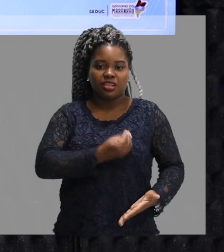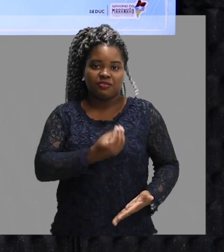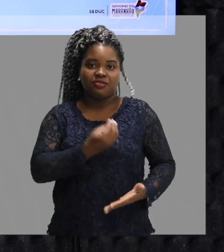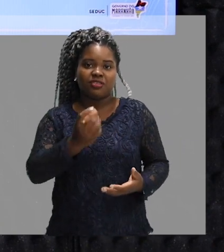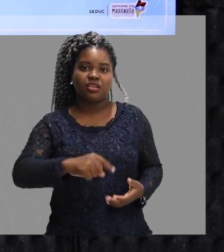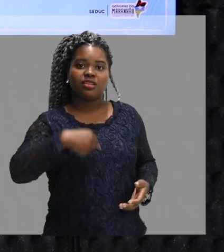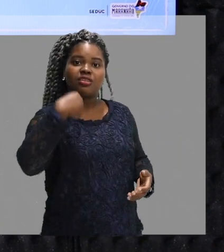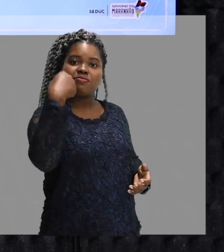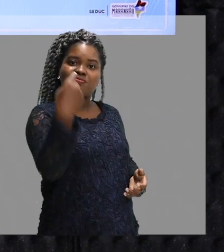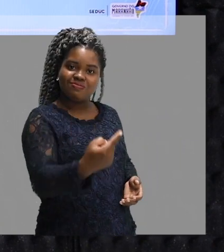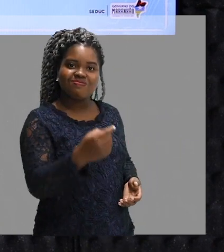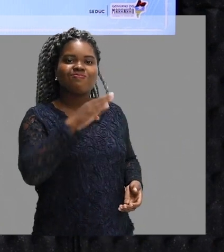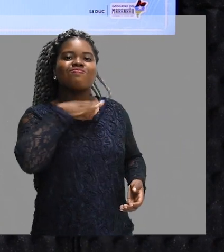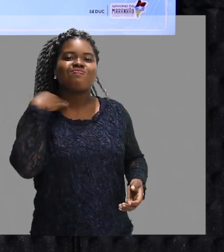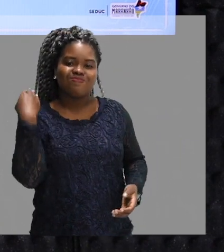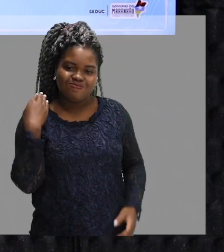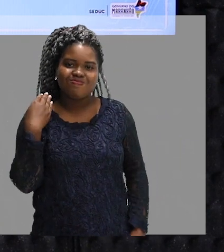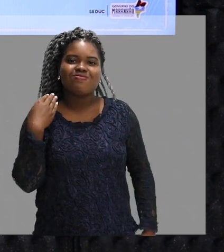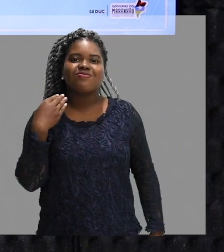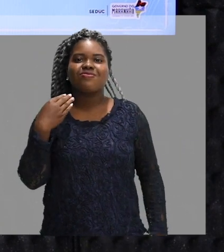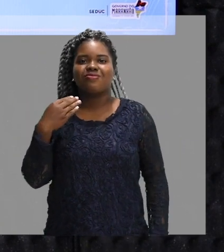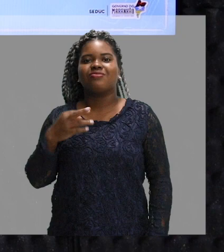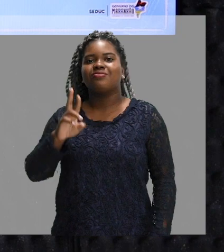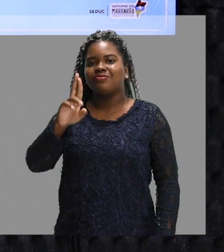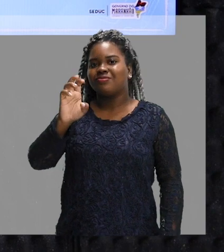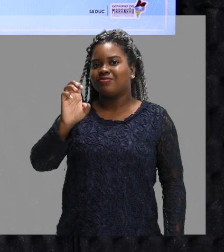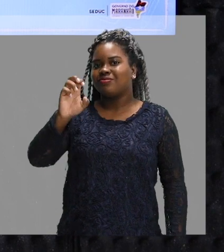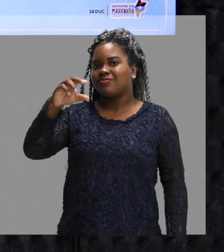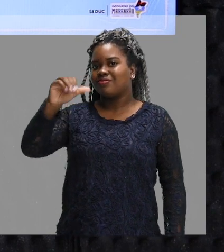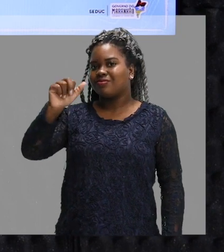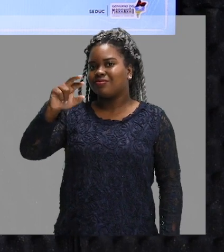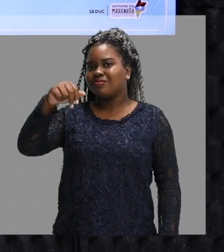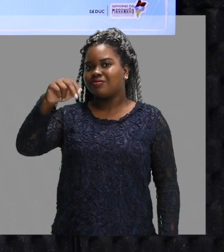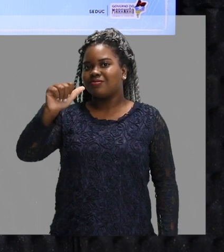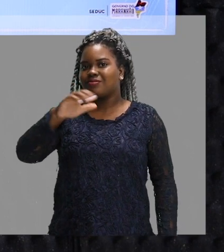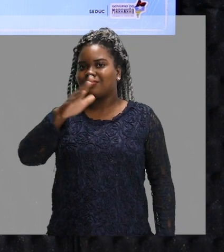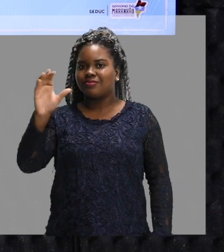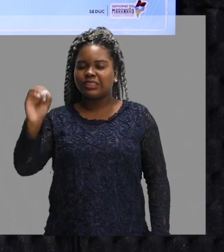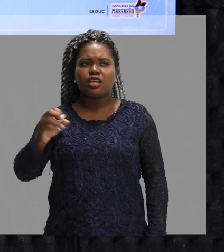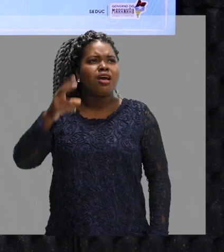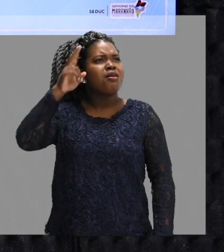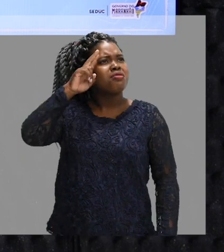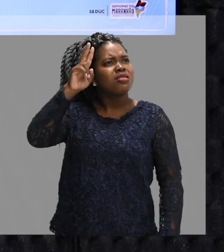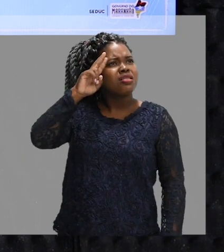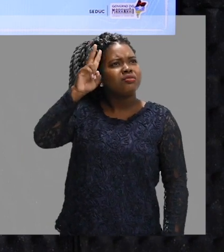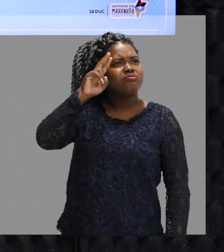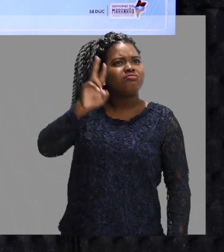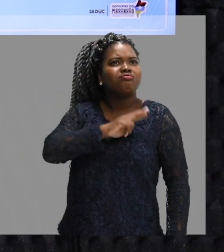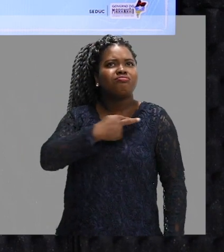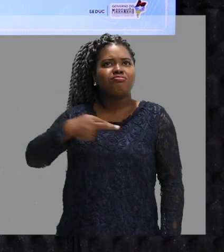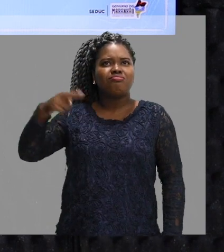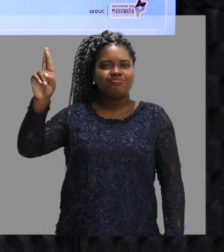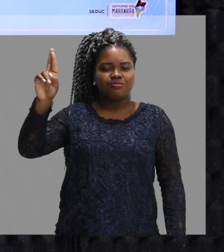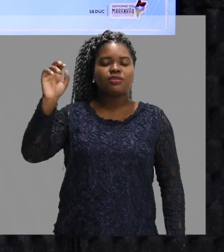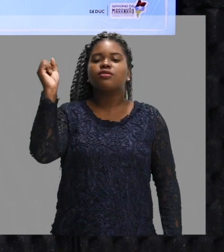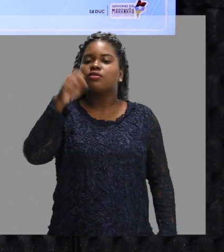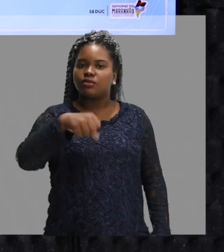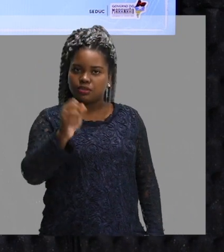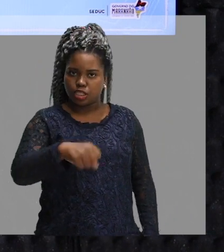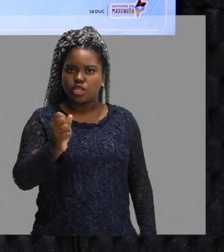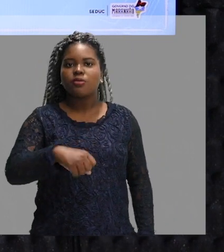reencarnação. Ei, mas isso lembra muito uma religião que, assim, a gente começa a pensar que a religião egípcia é bem mais antiga, então eu vou